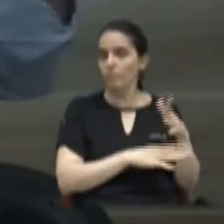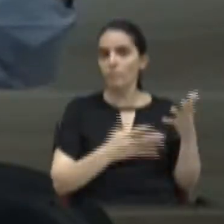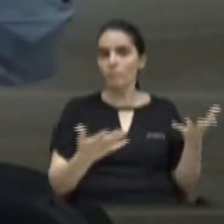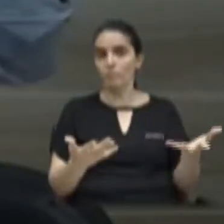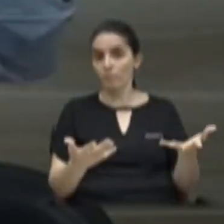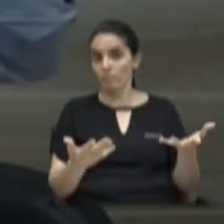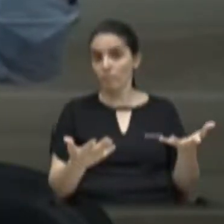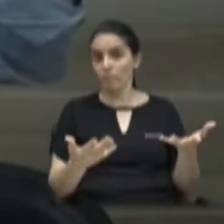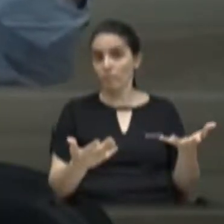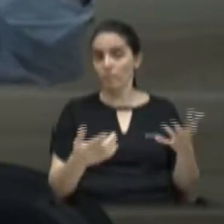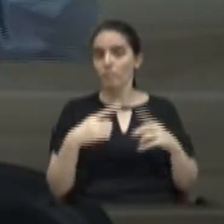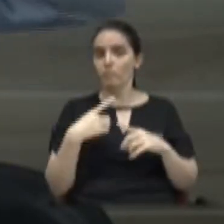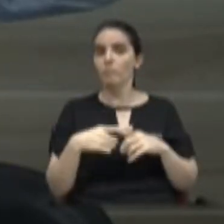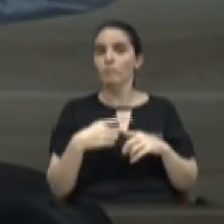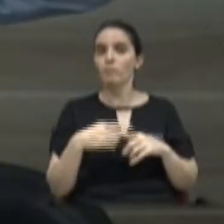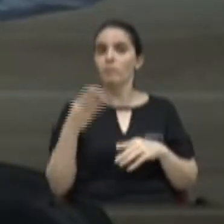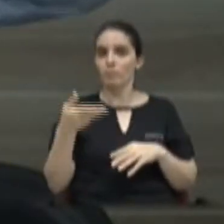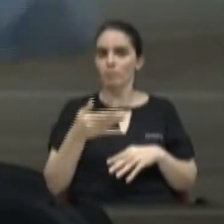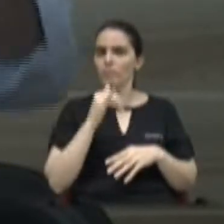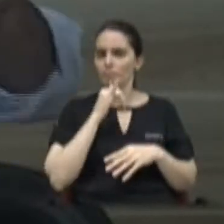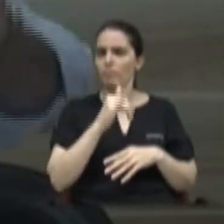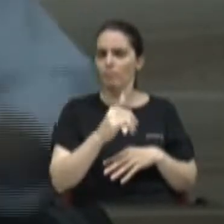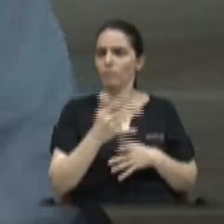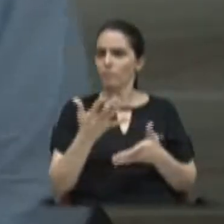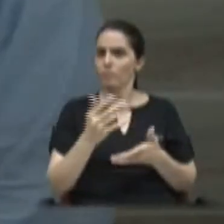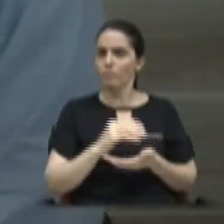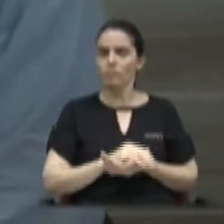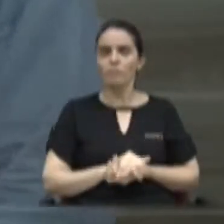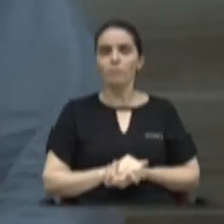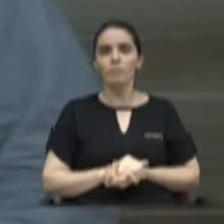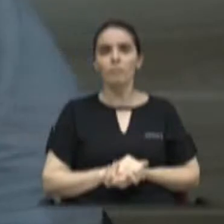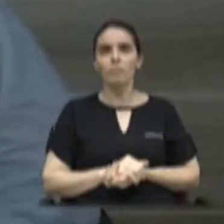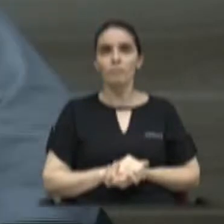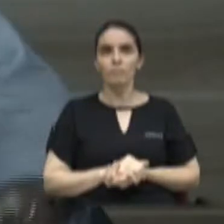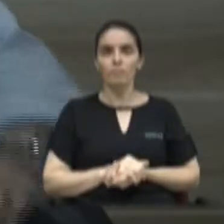empresa, porque hoje foi falado isso. Correspondente a